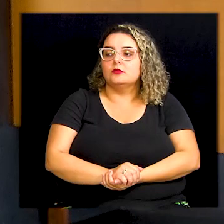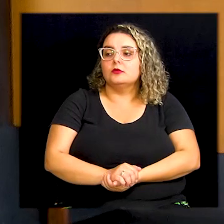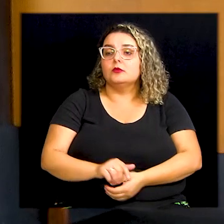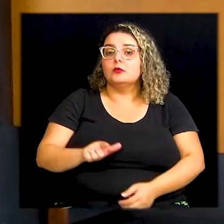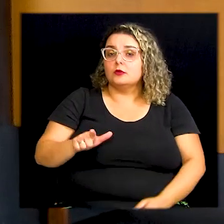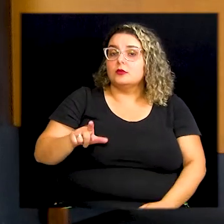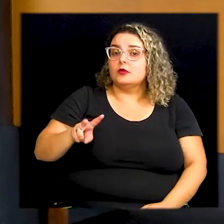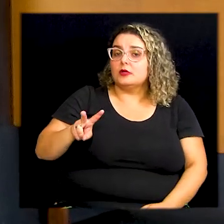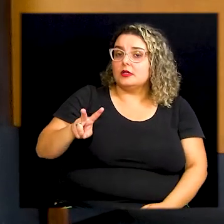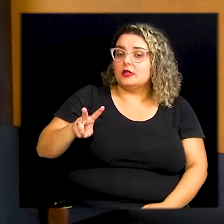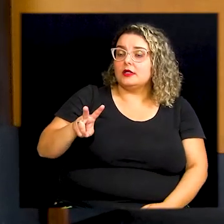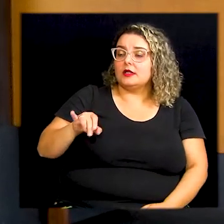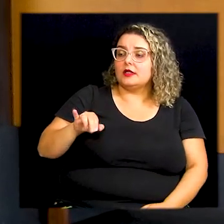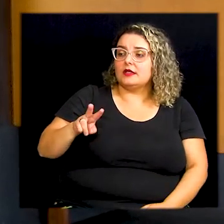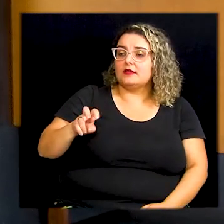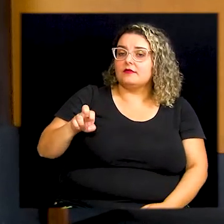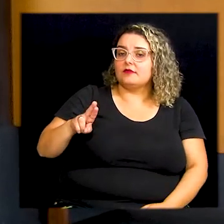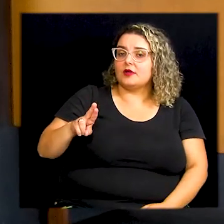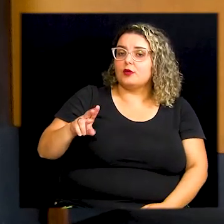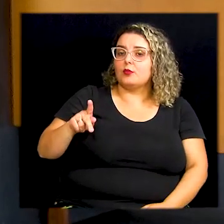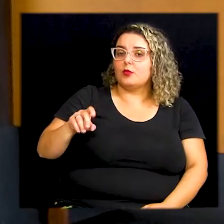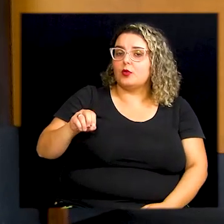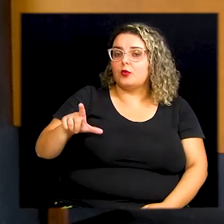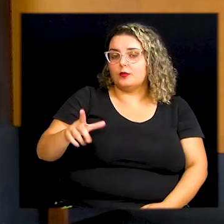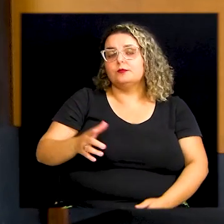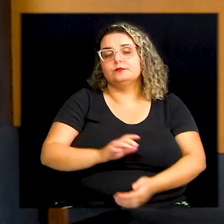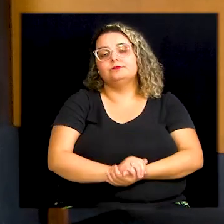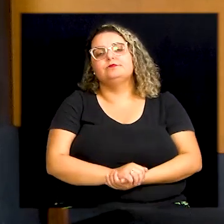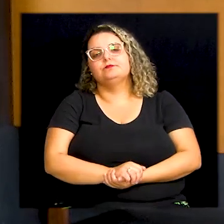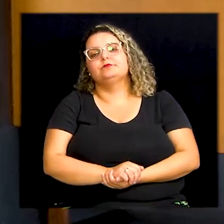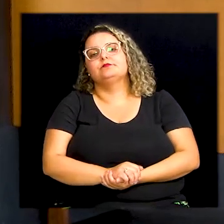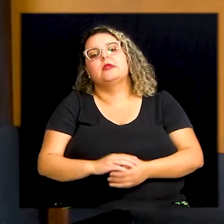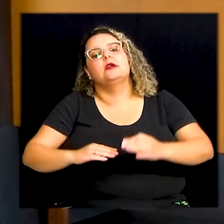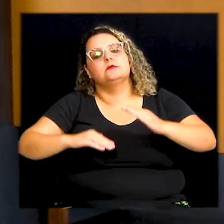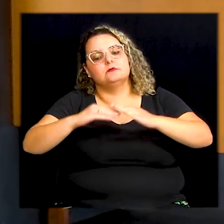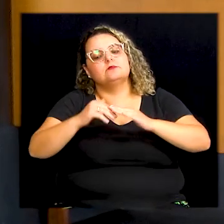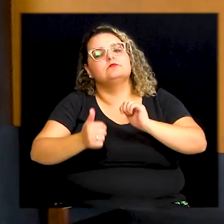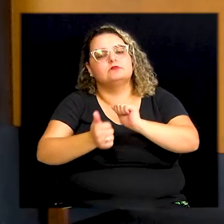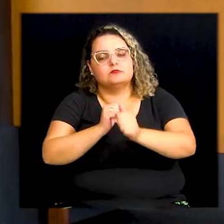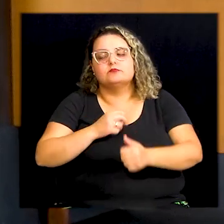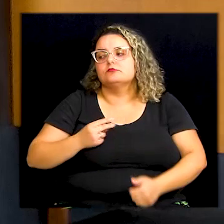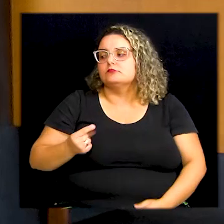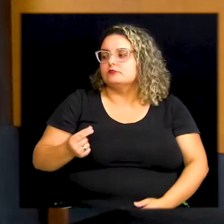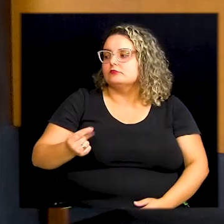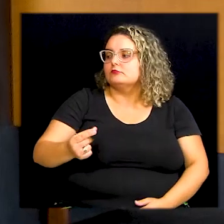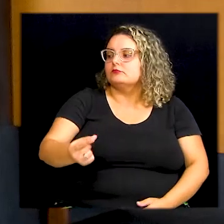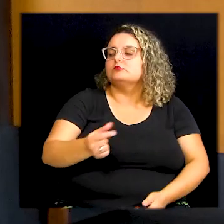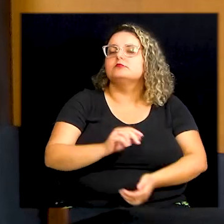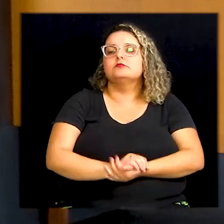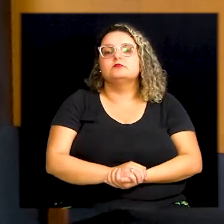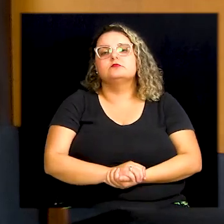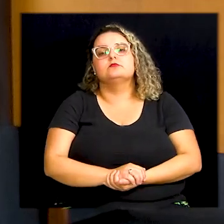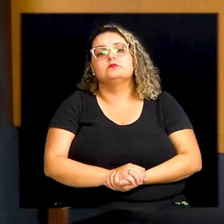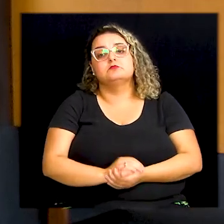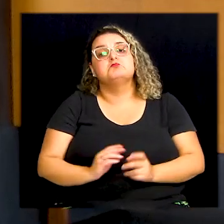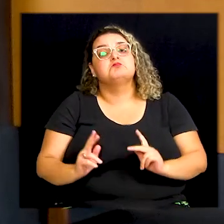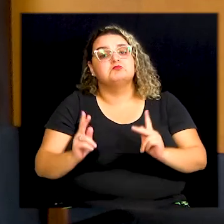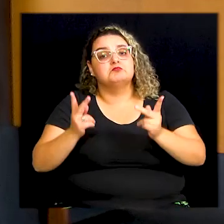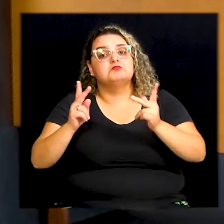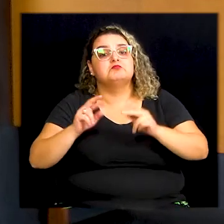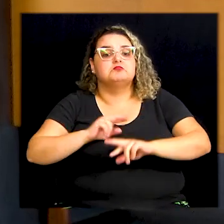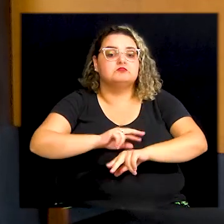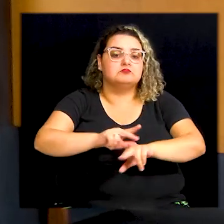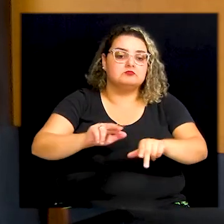Liverpool e Manchester City, que são 2 times que ficaram aí no teto do futebol durante muitos anos e são grandes